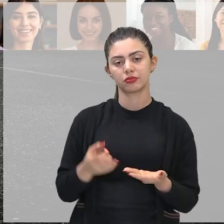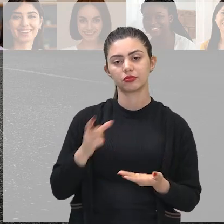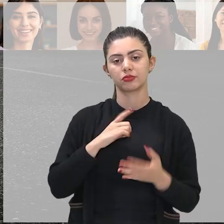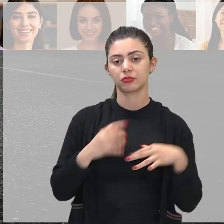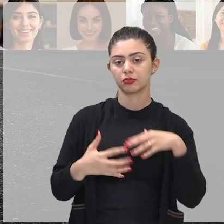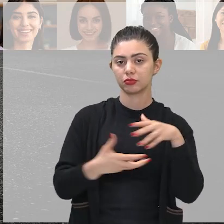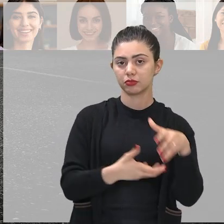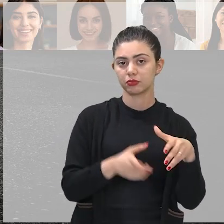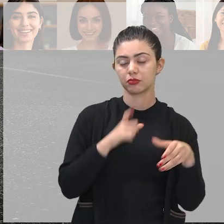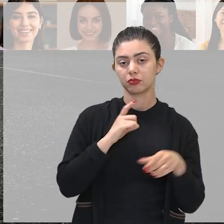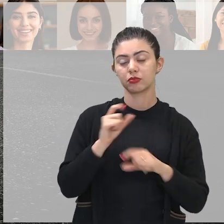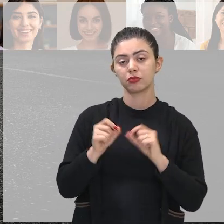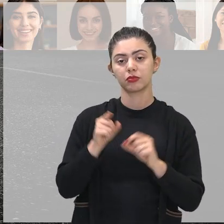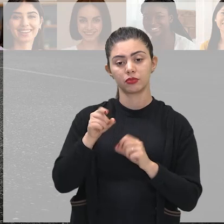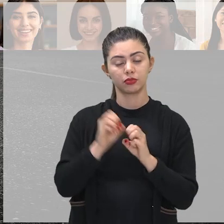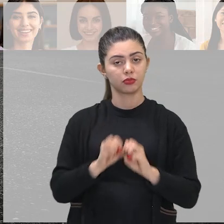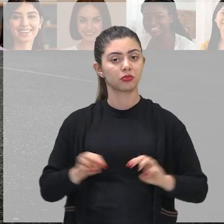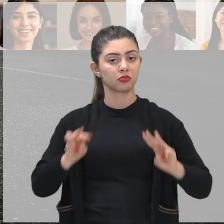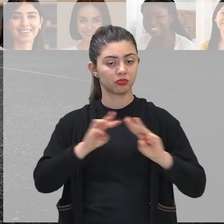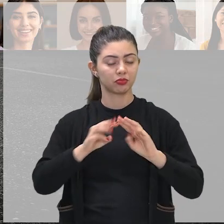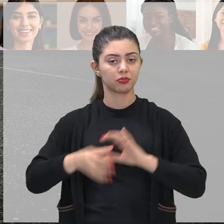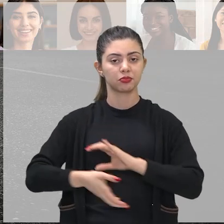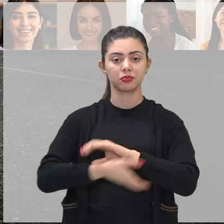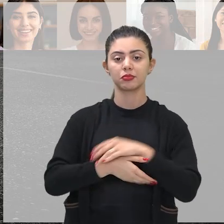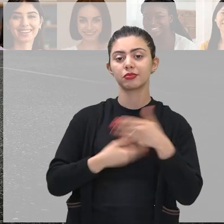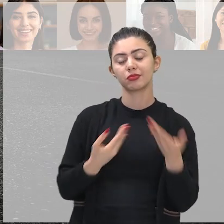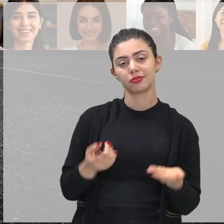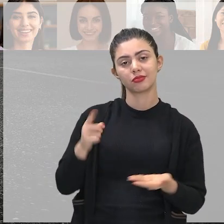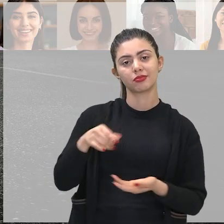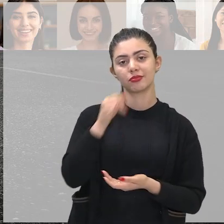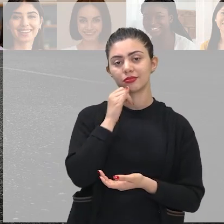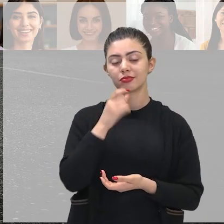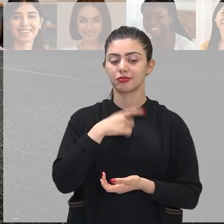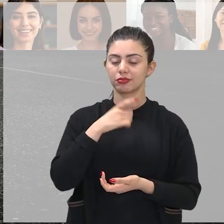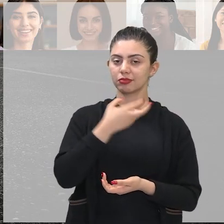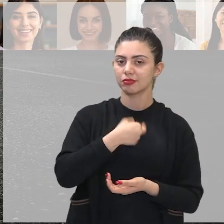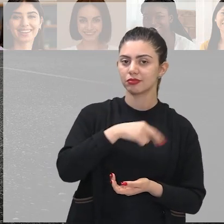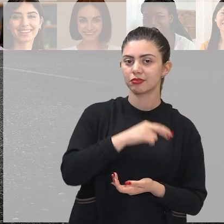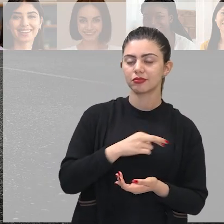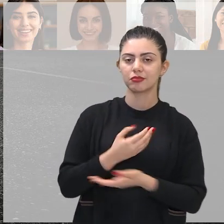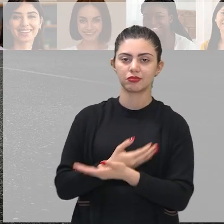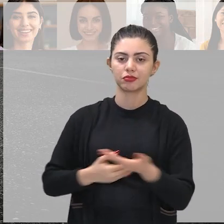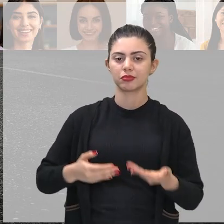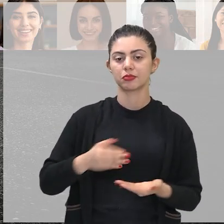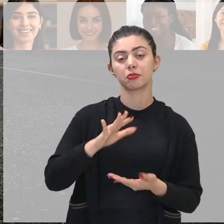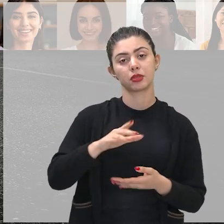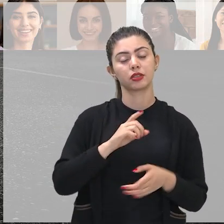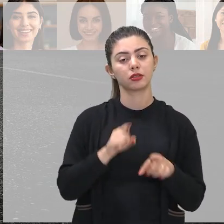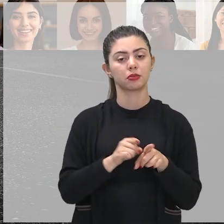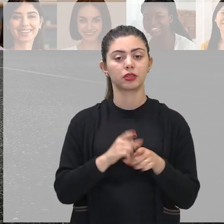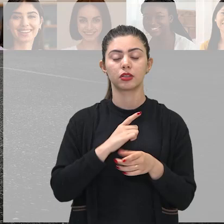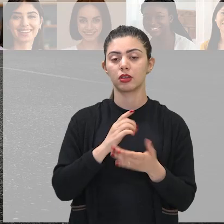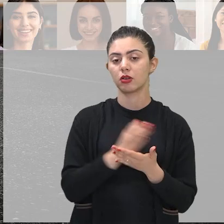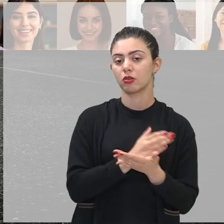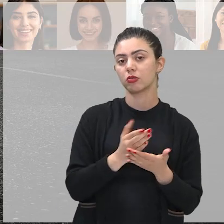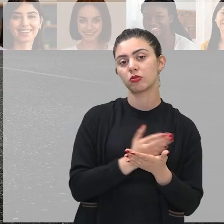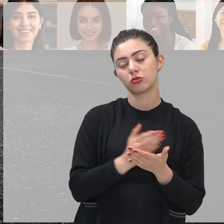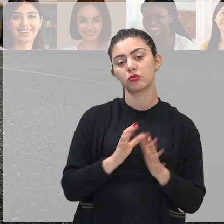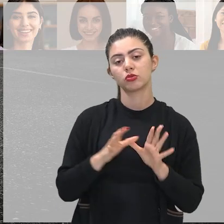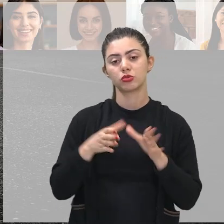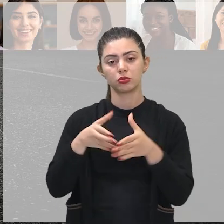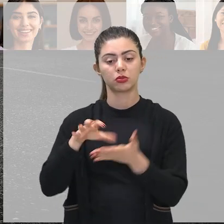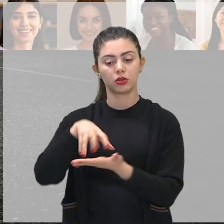que tem assento na ONU, que é um exemplo de diálogo interreligioso no mundo. Mas também temos alguns exemplos concretos de